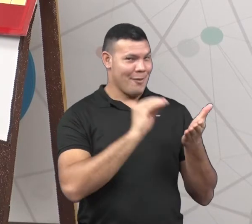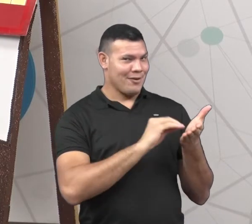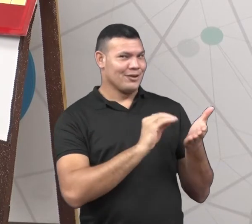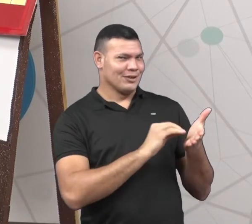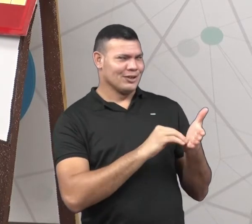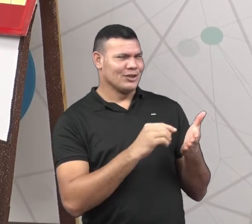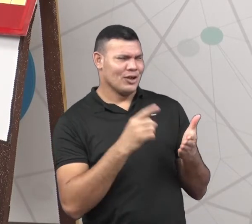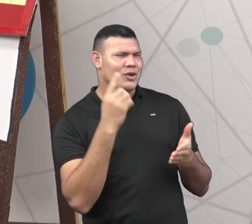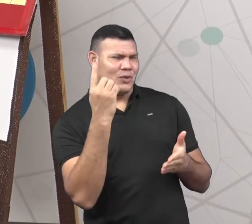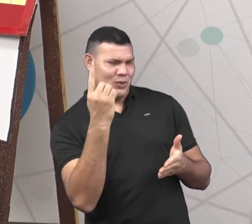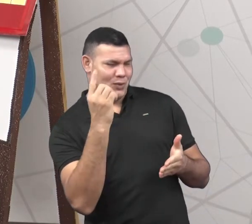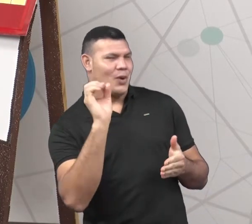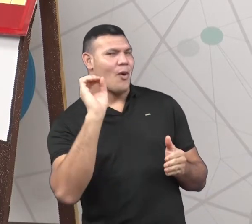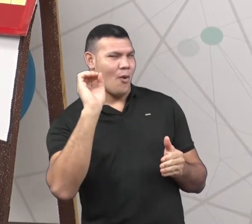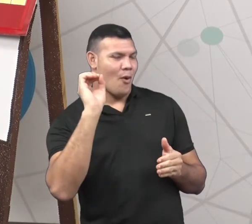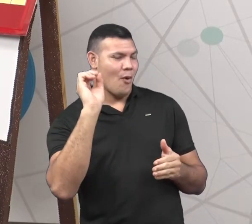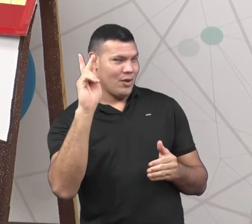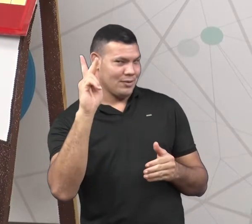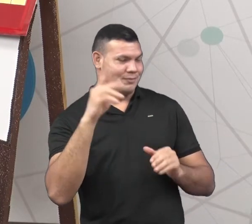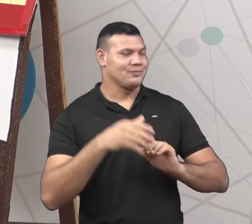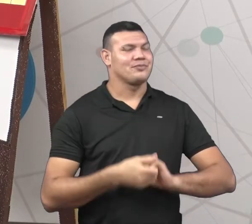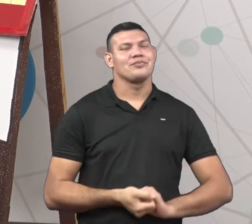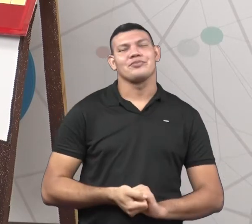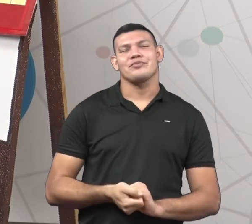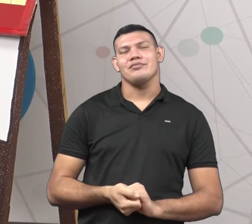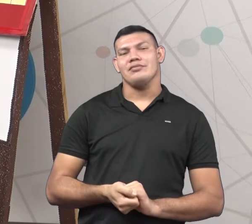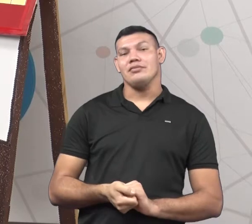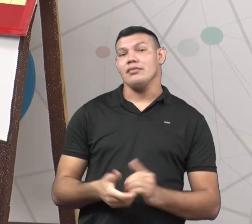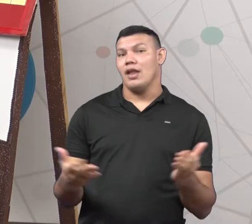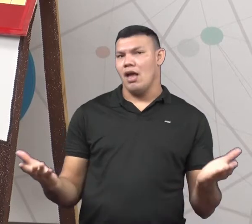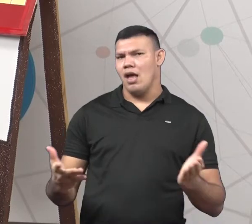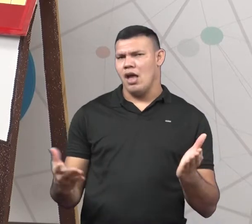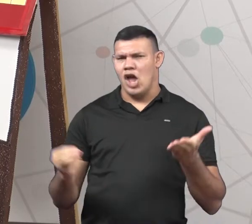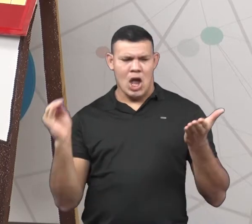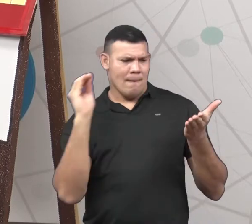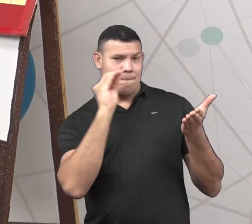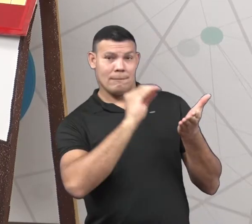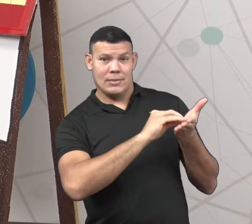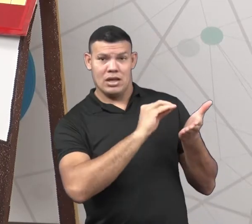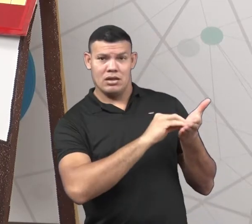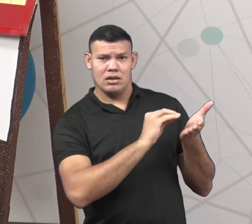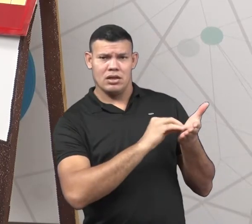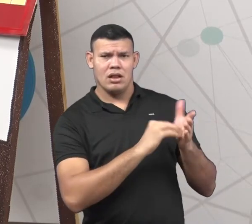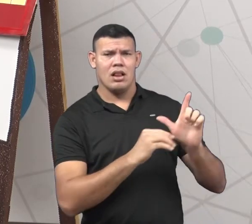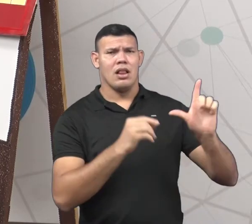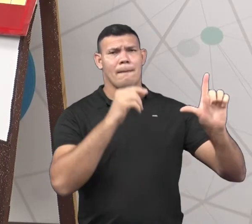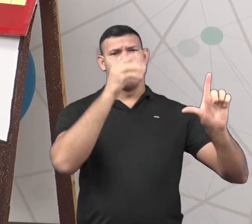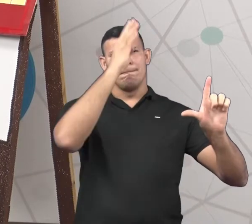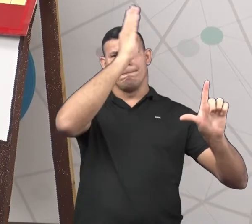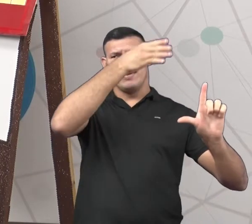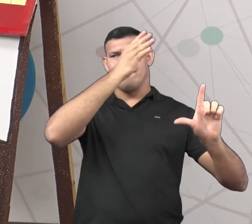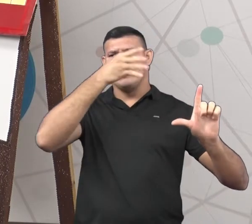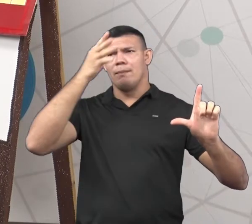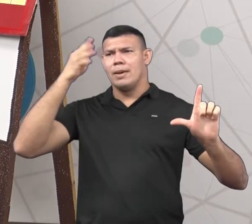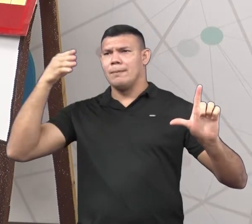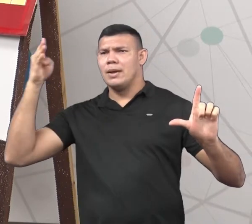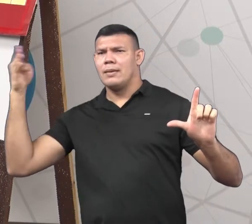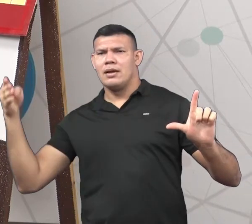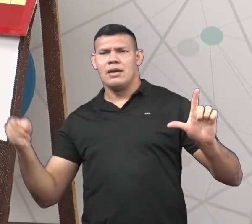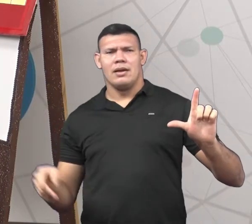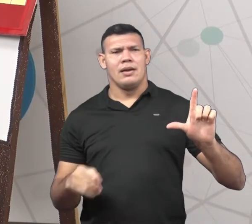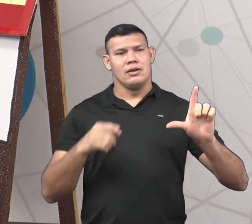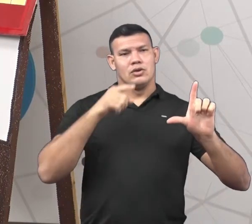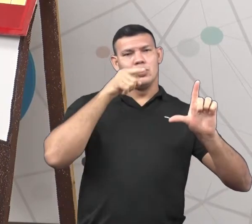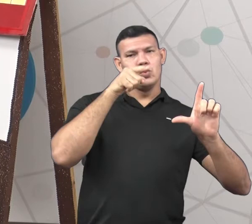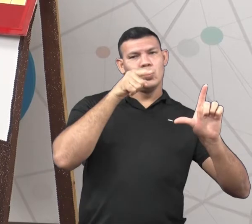como fica? Vou colocar o número 1. Eu tenho agora, coloquei uma centena de milhar.